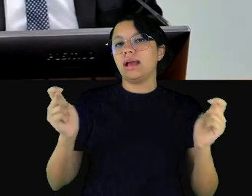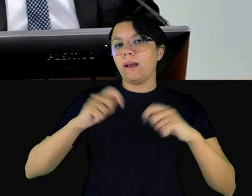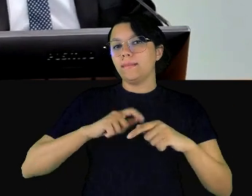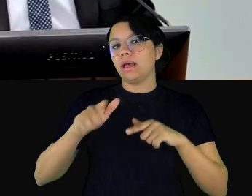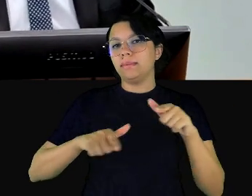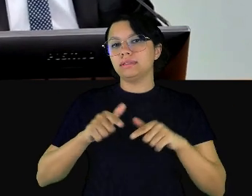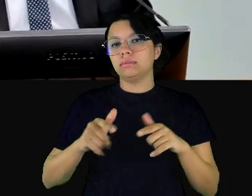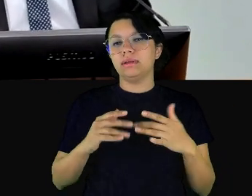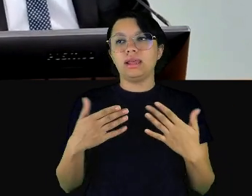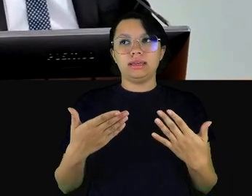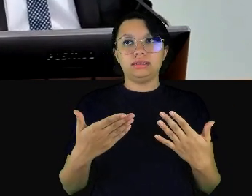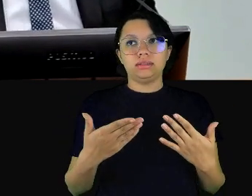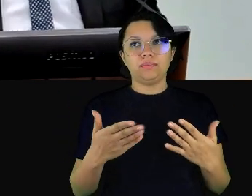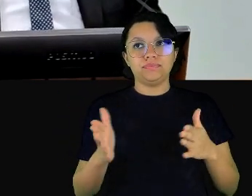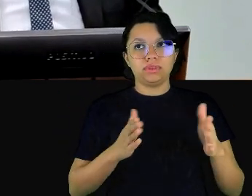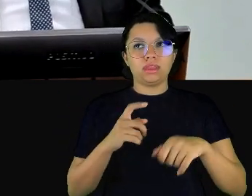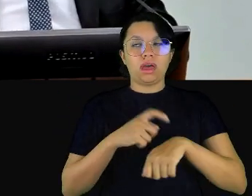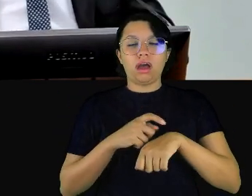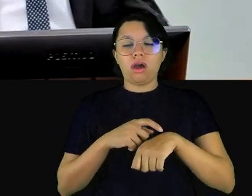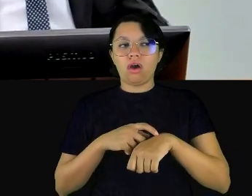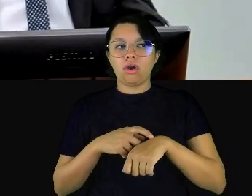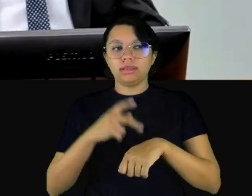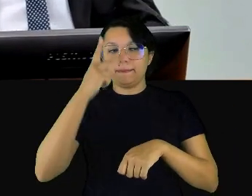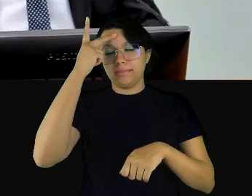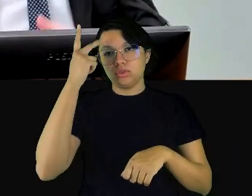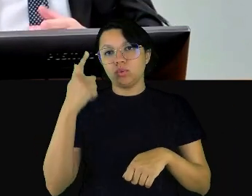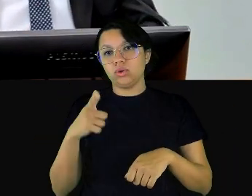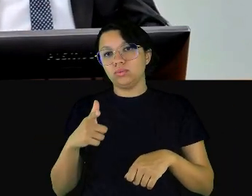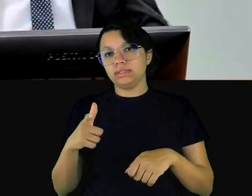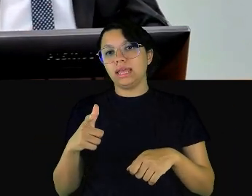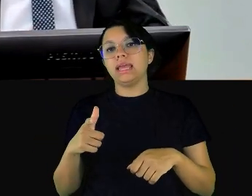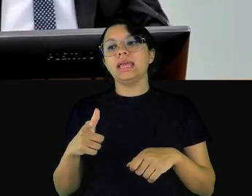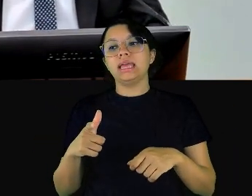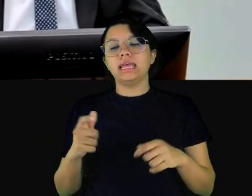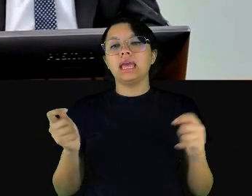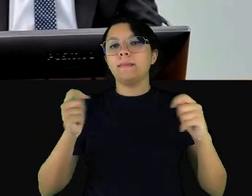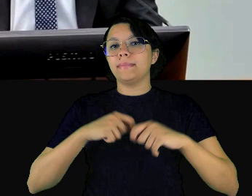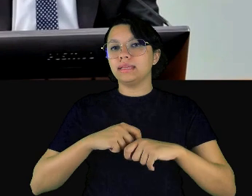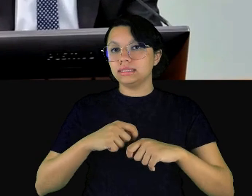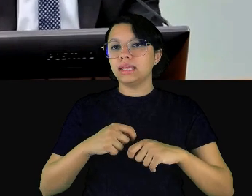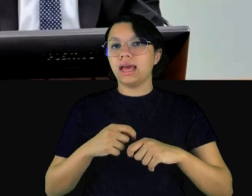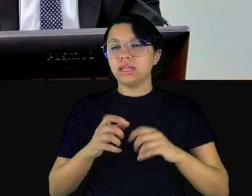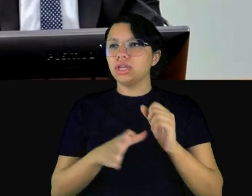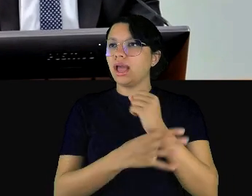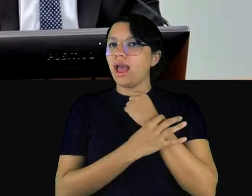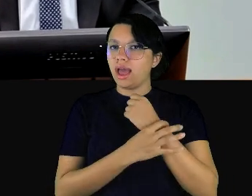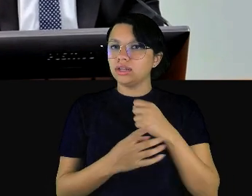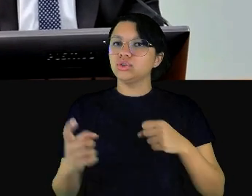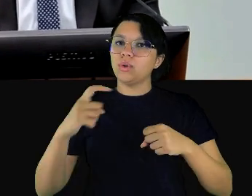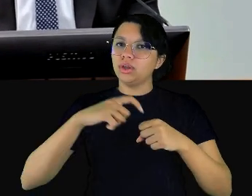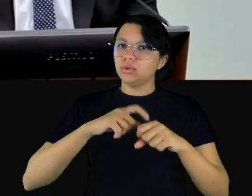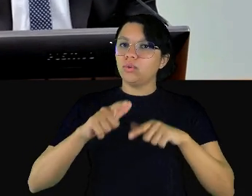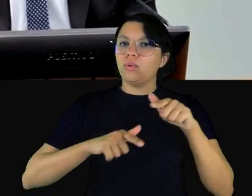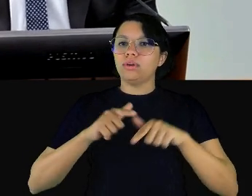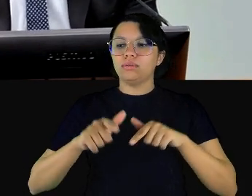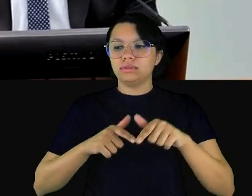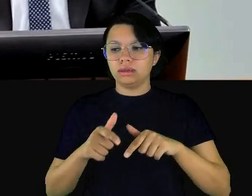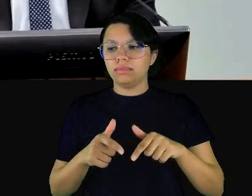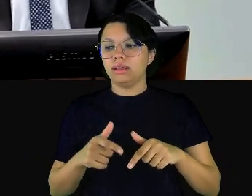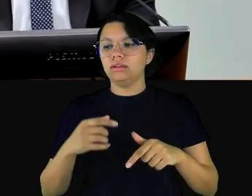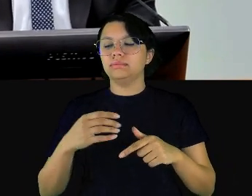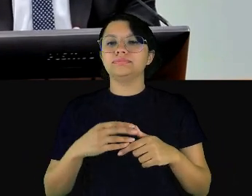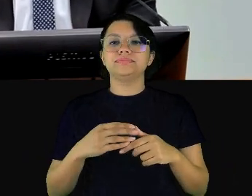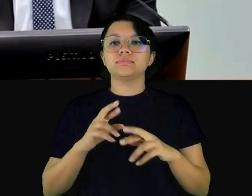né? Na hora que alguém está incapacitado, não vai poder mandar embora. Está garantido lá o retorno dele ao trabalho no 471 da CLT,